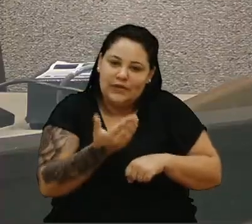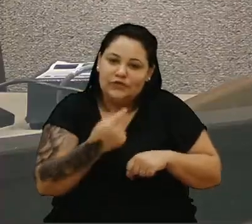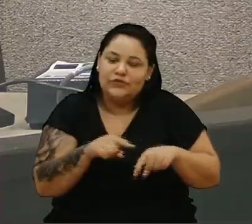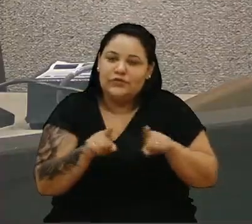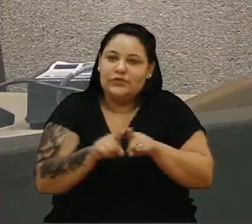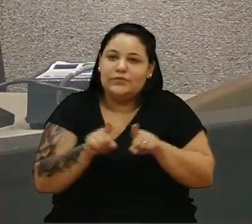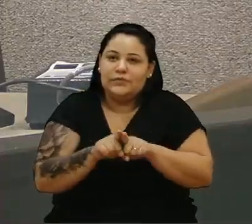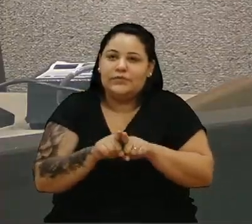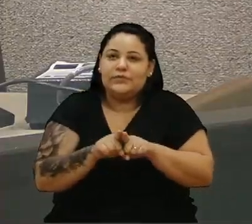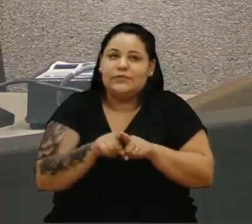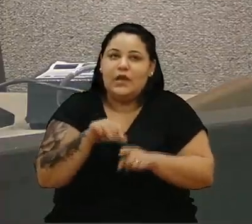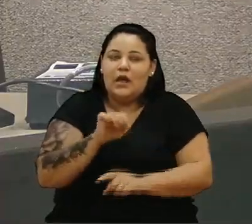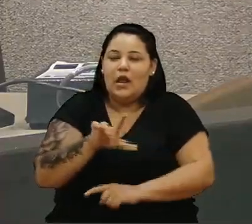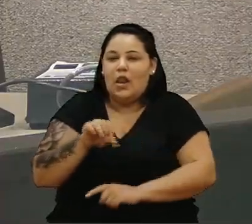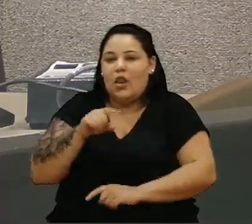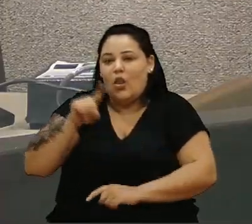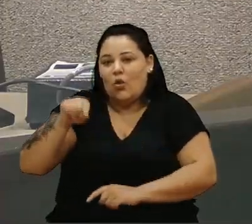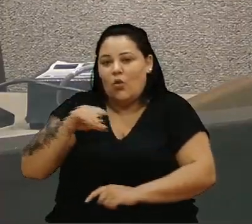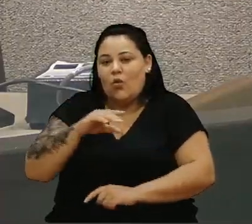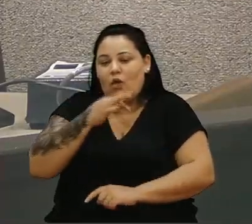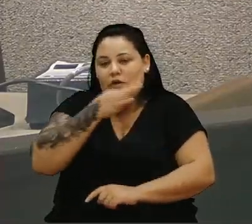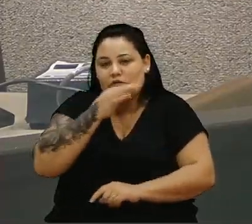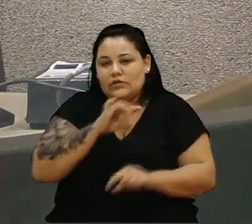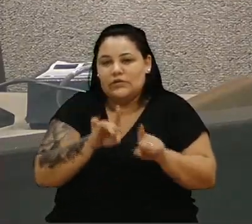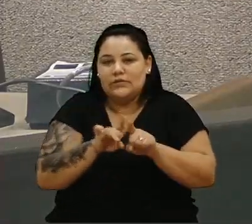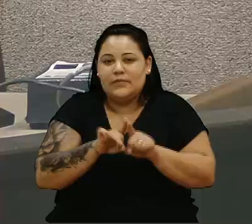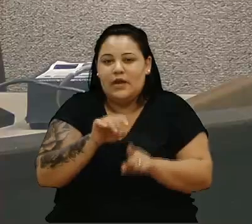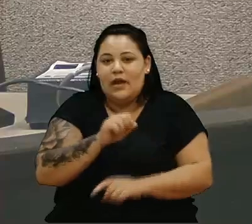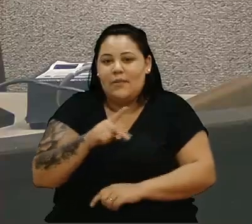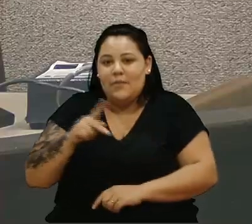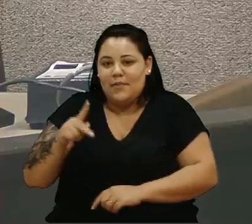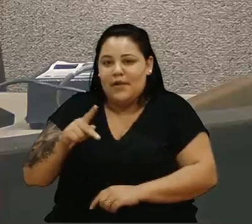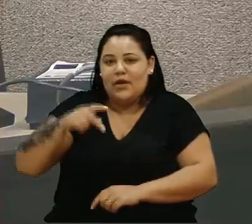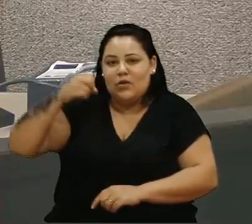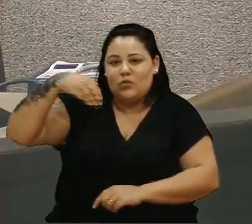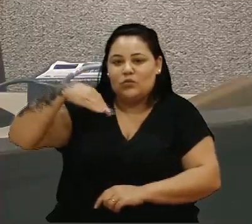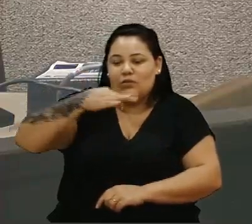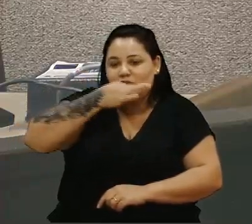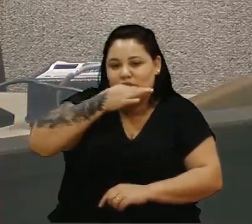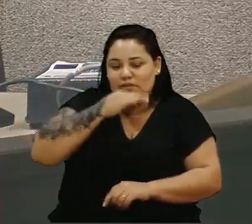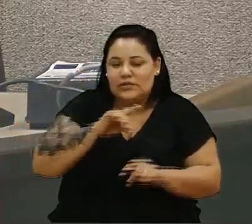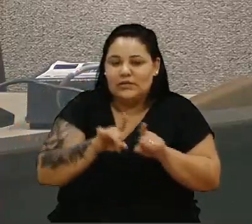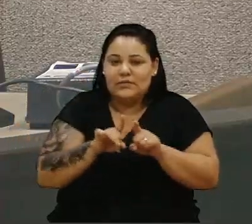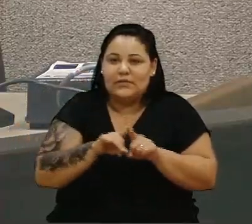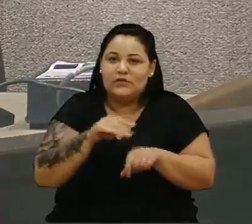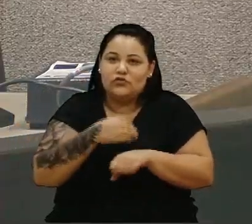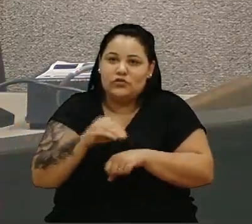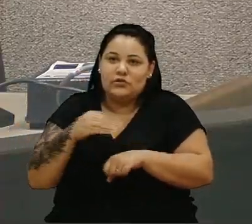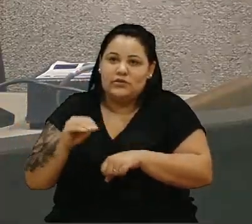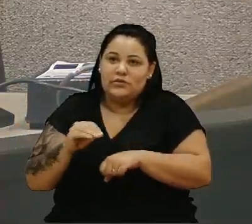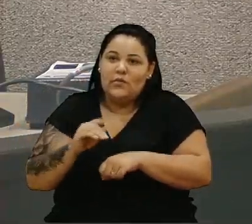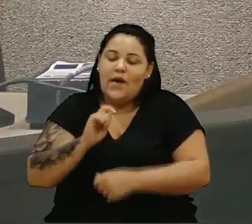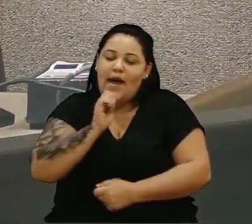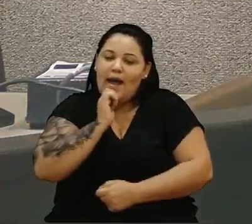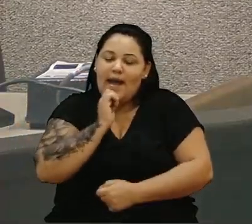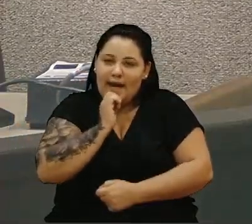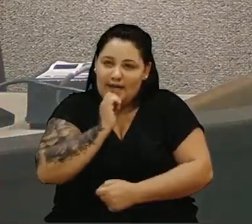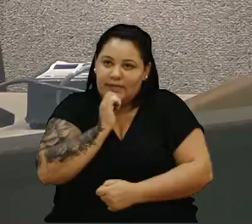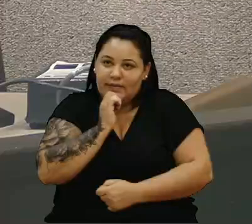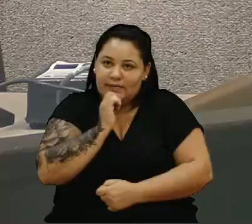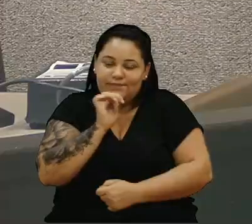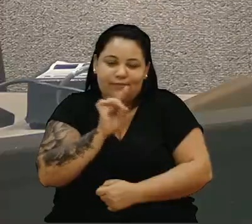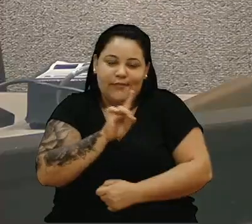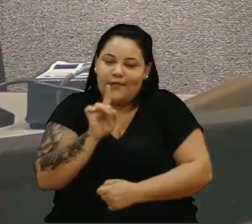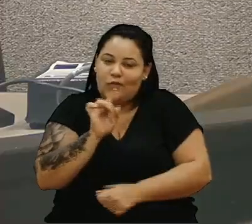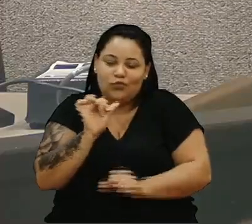antes do Alô Caxias, depois com o aplicativo do Luz Caxias, e agora através de indicação, e ainda não foi